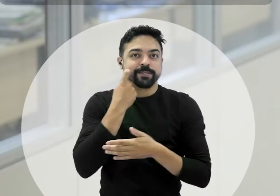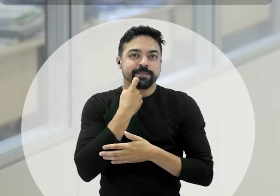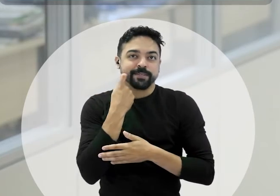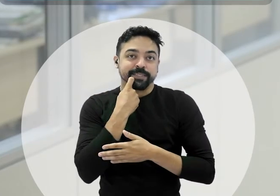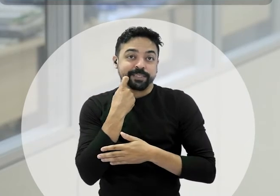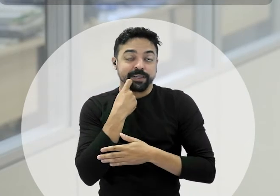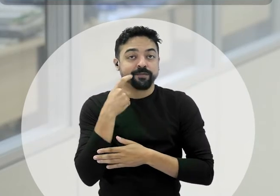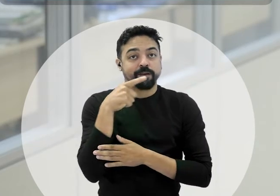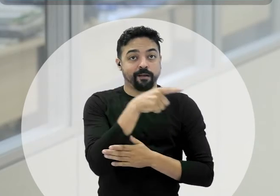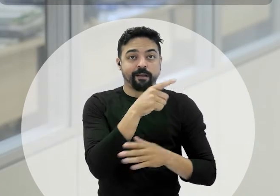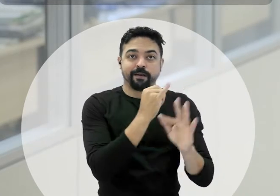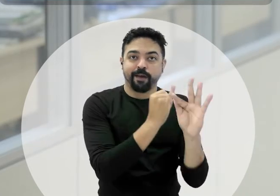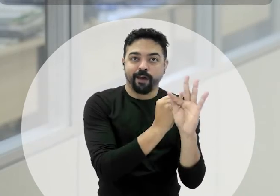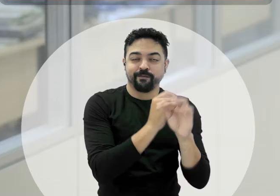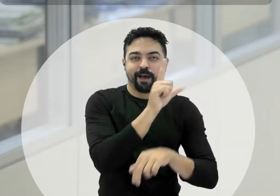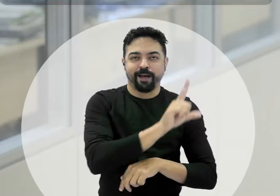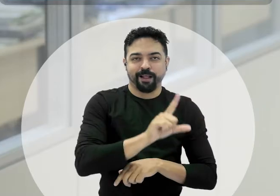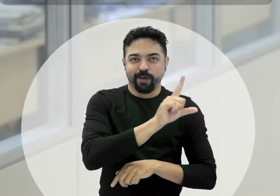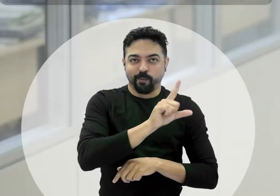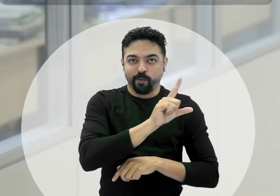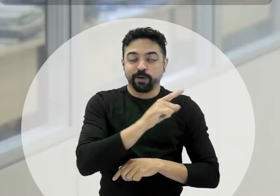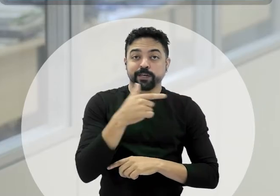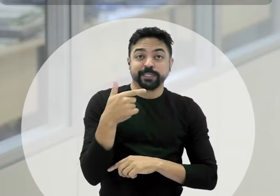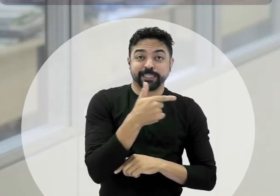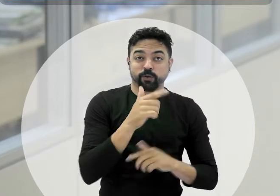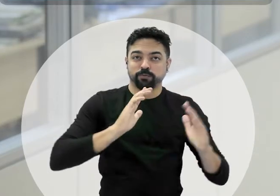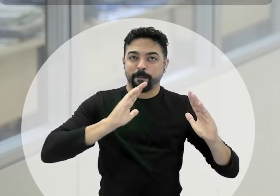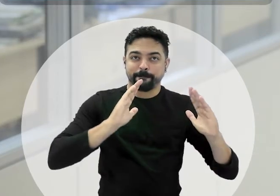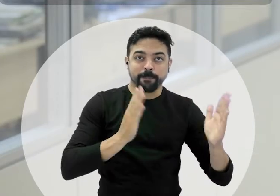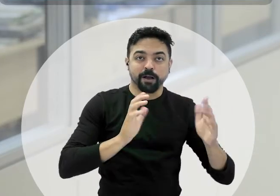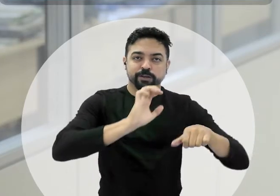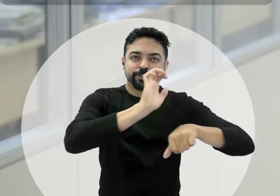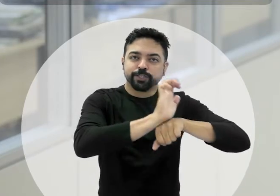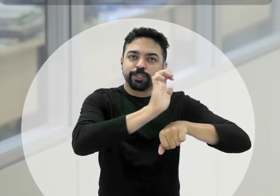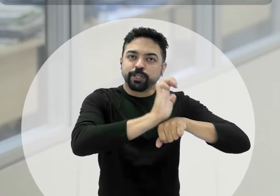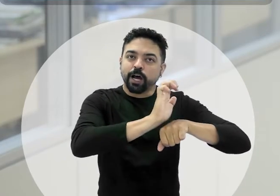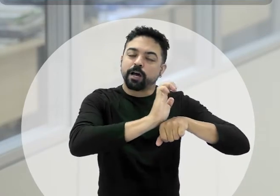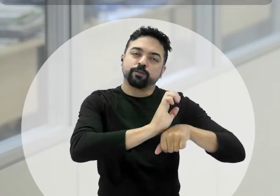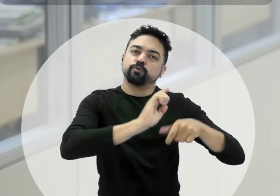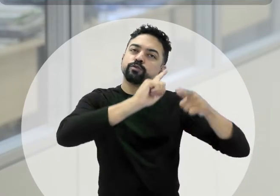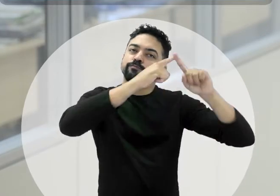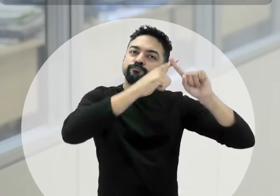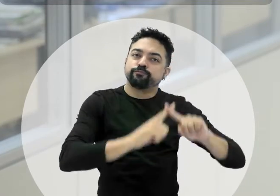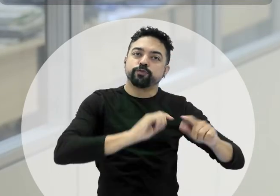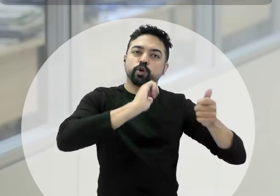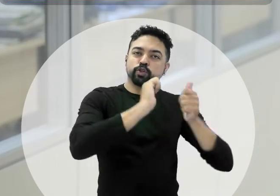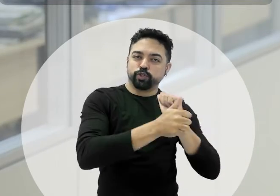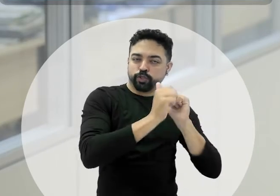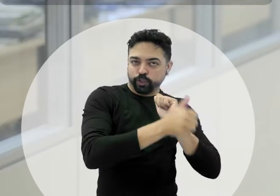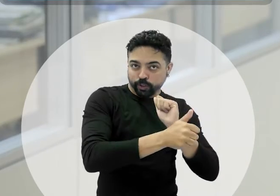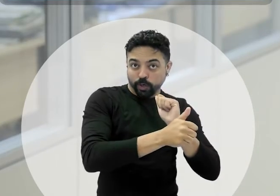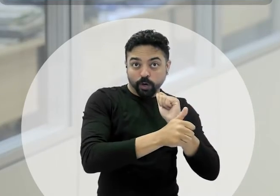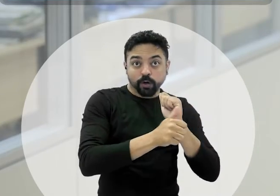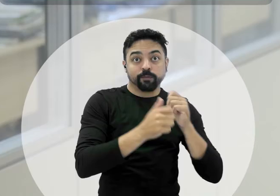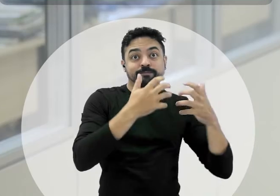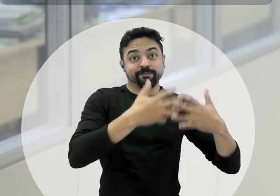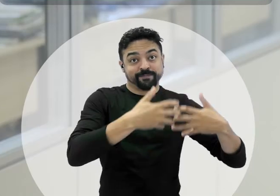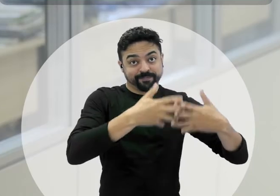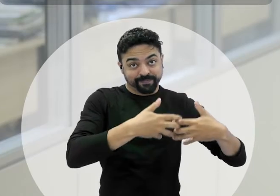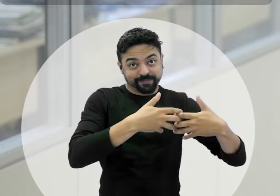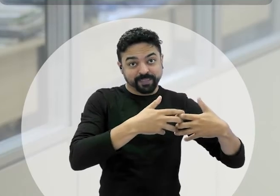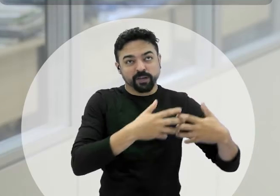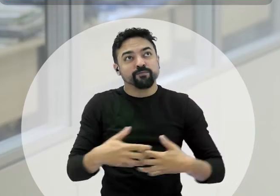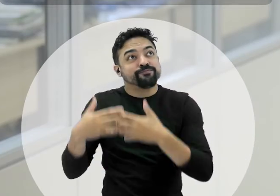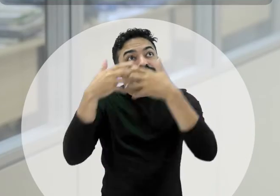hoje, sexta-feira, lá no campus de Limoeiro do Norte, a segunda etapa da fase estadual dos Jogos do Instituto Federal do Ceará, os